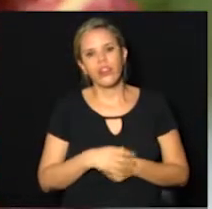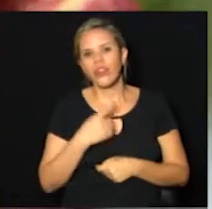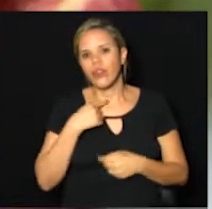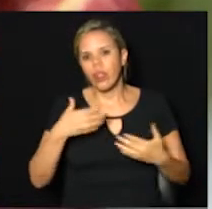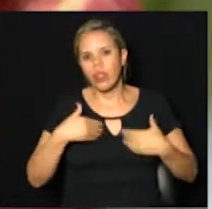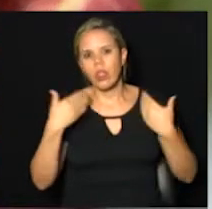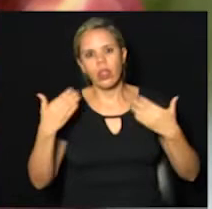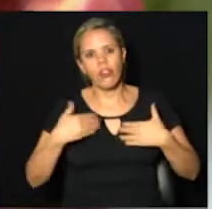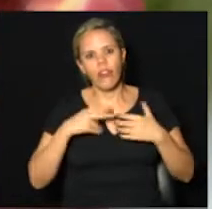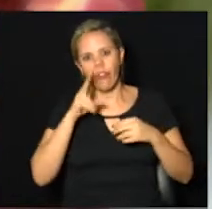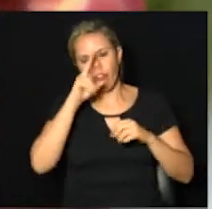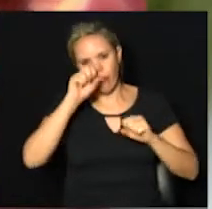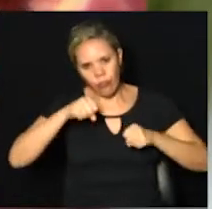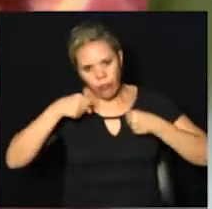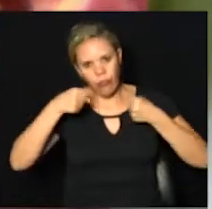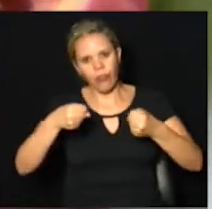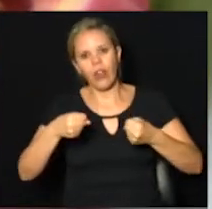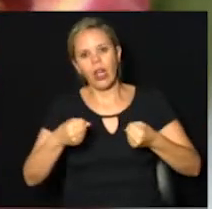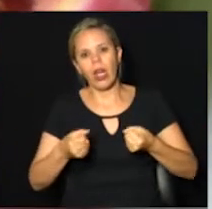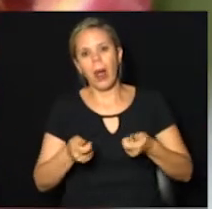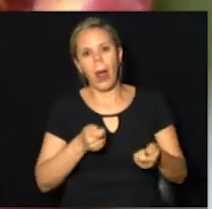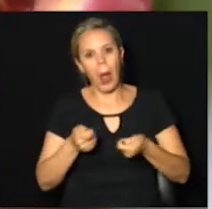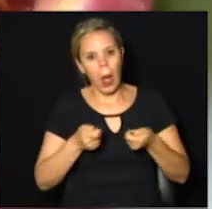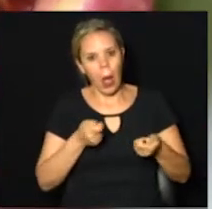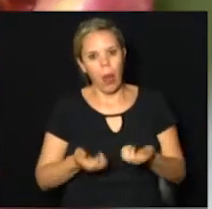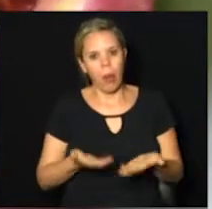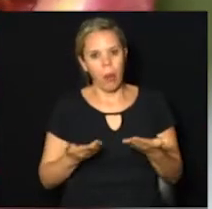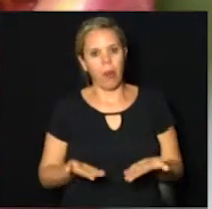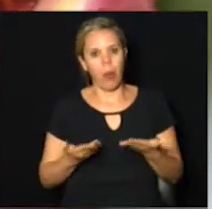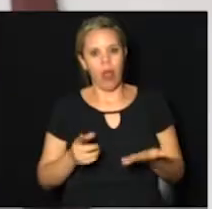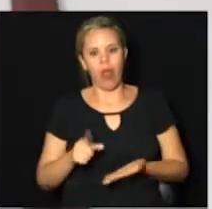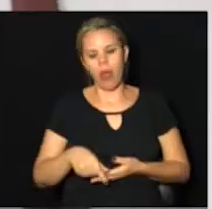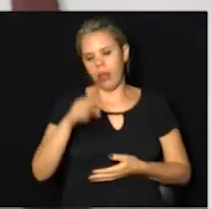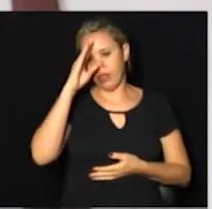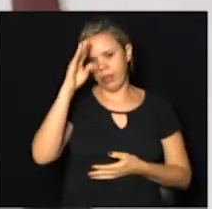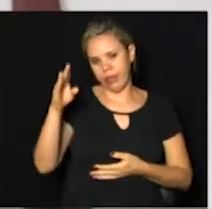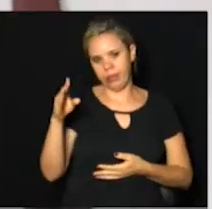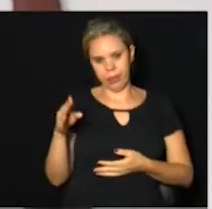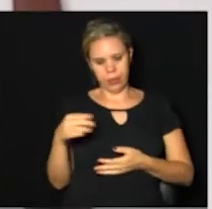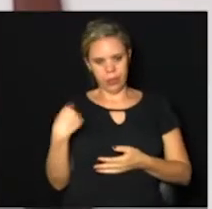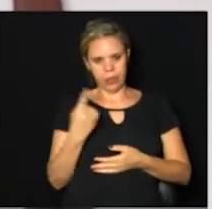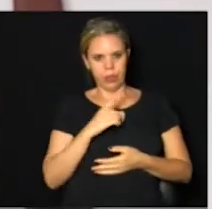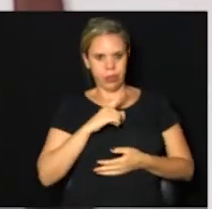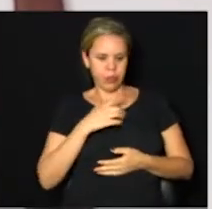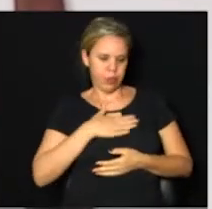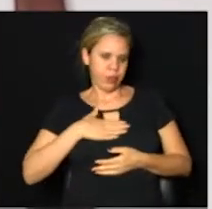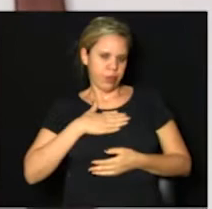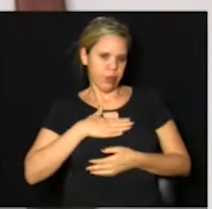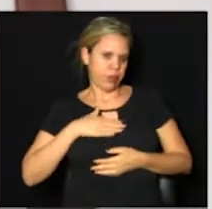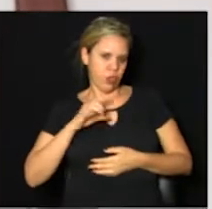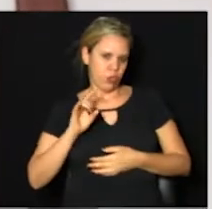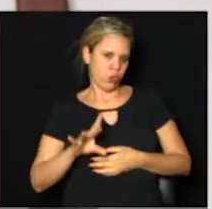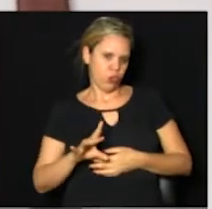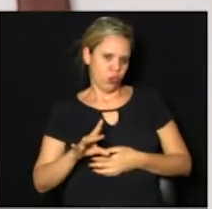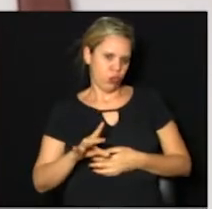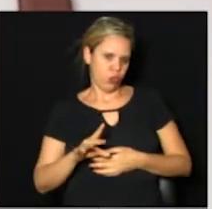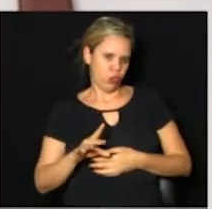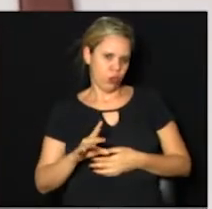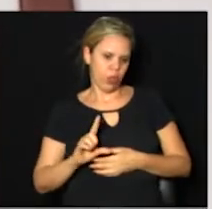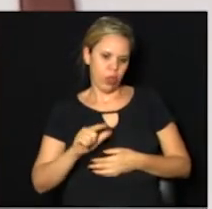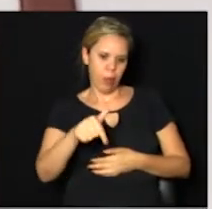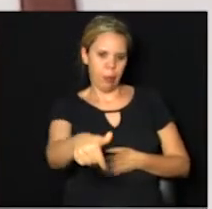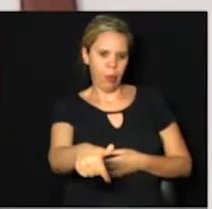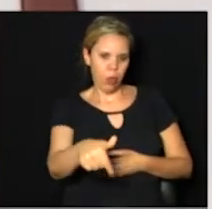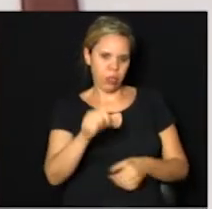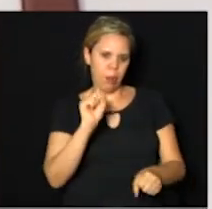consegue manter melhor o peso. Então, ela é fundamental, né, para a gente ter um bem-estar. E não é só na pós-menopausa, é a